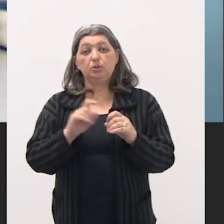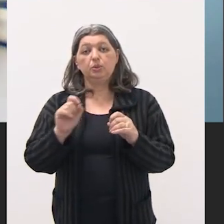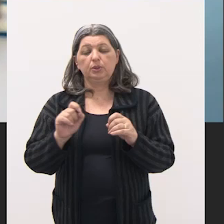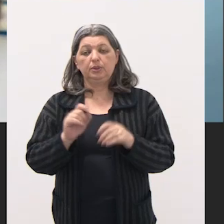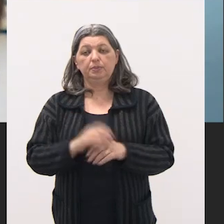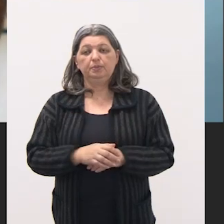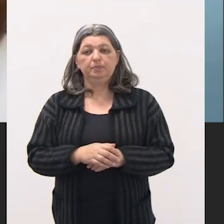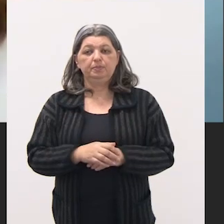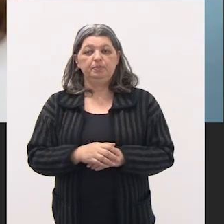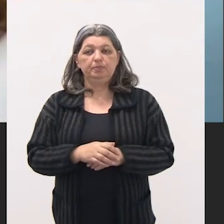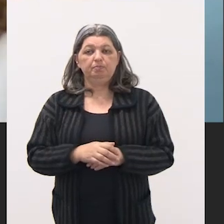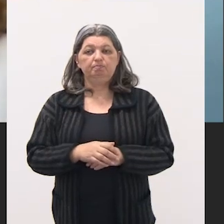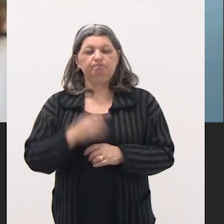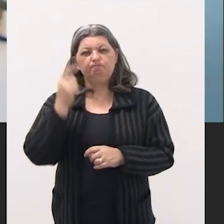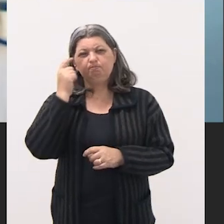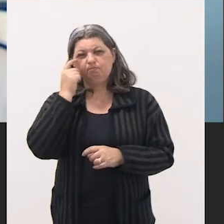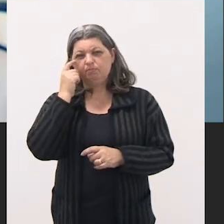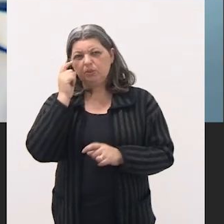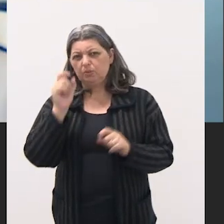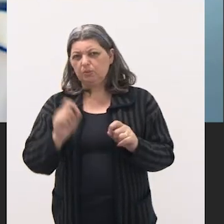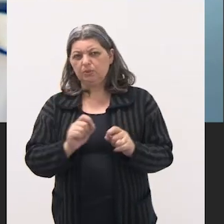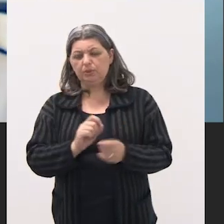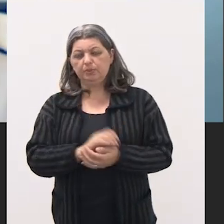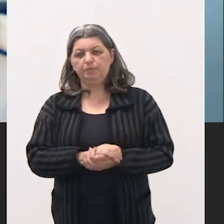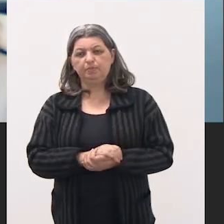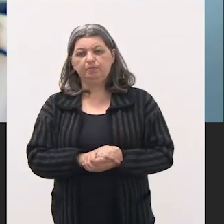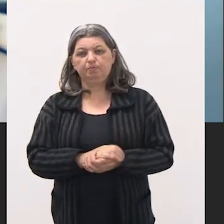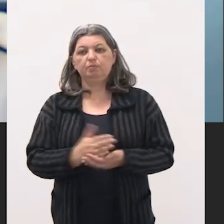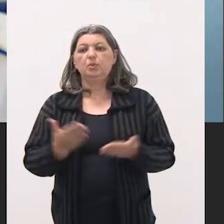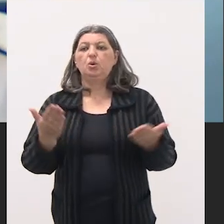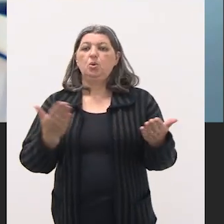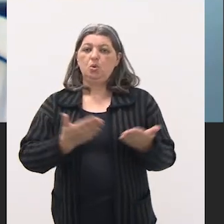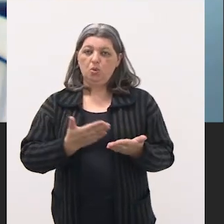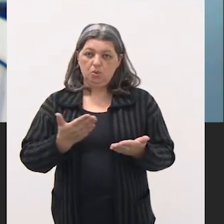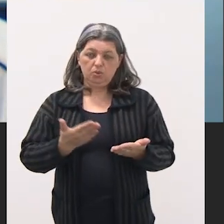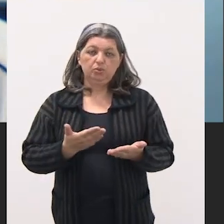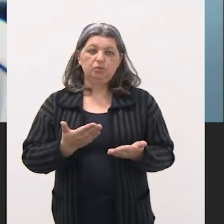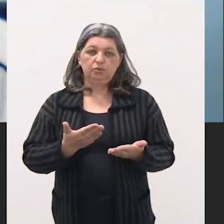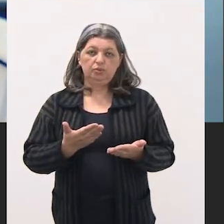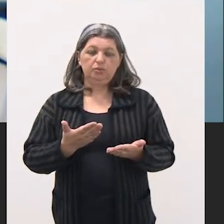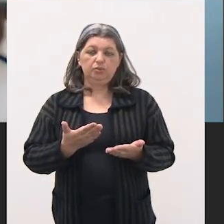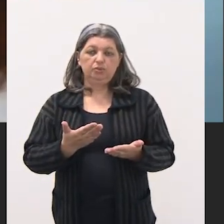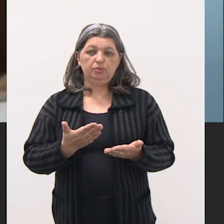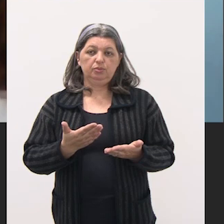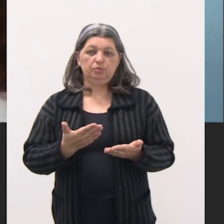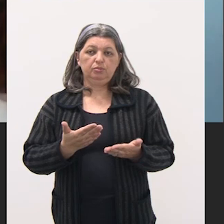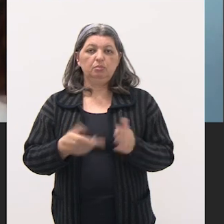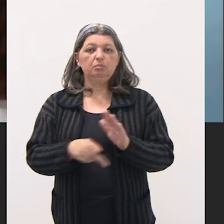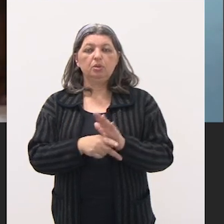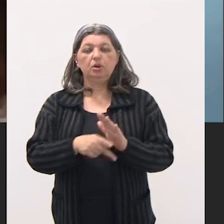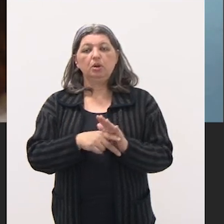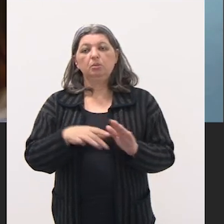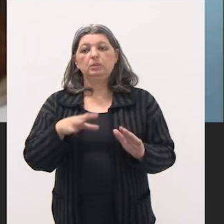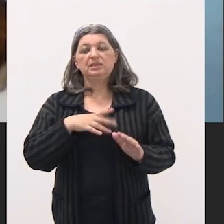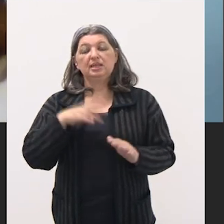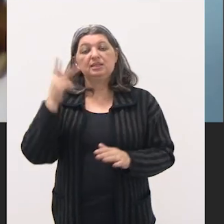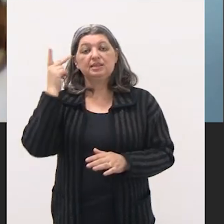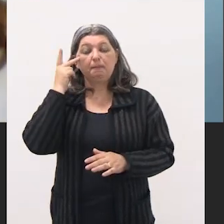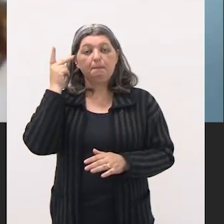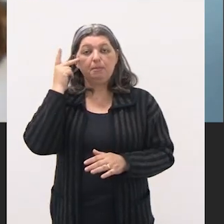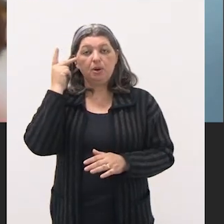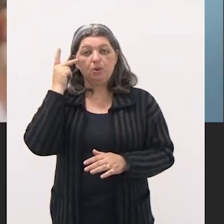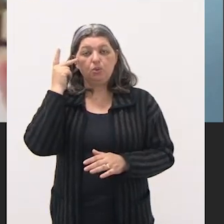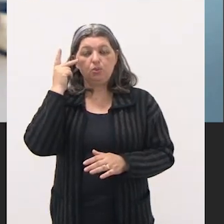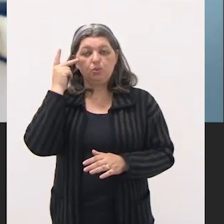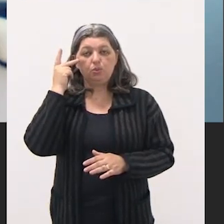eu sempre penso que hoje ainda, na cidade de São Paulo,